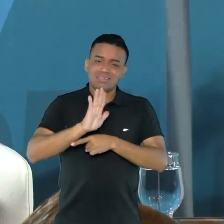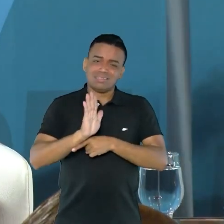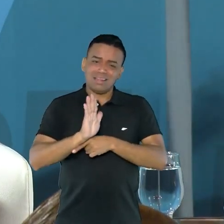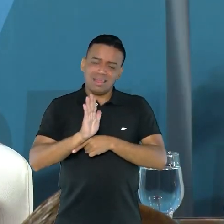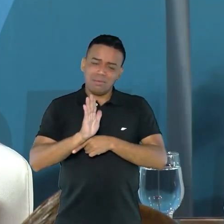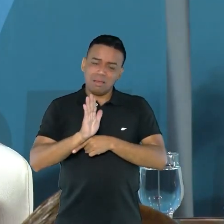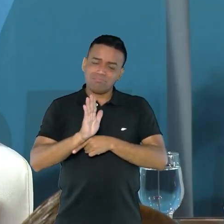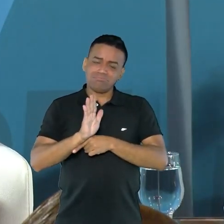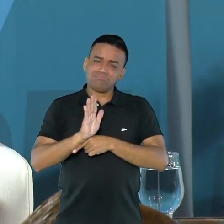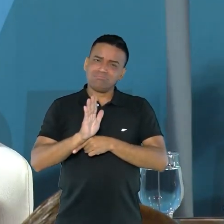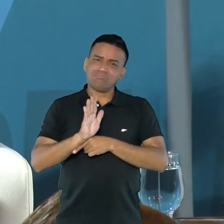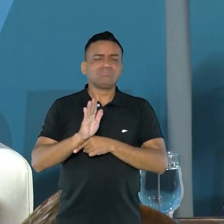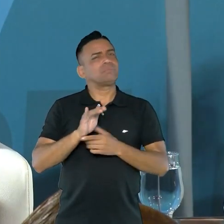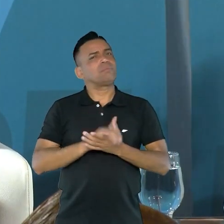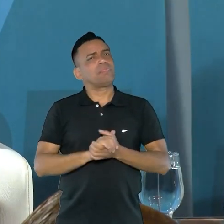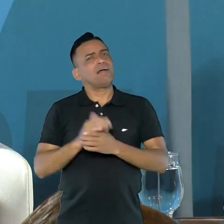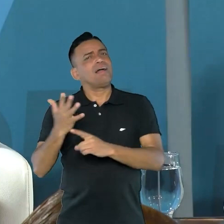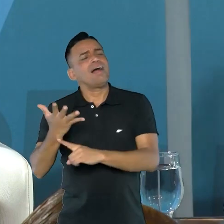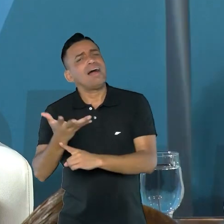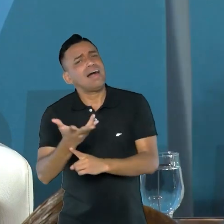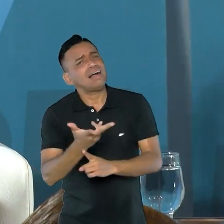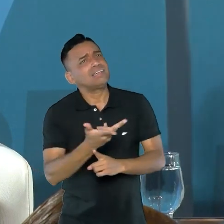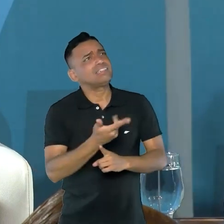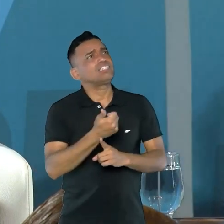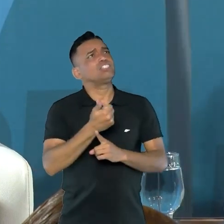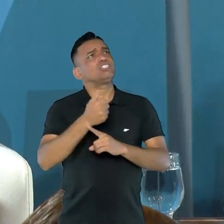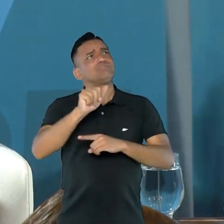é, na arte sobremaneira,